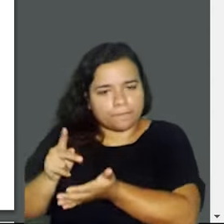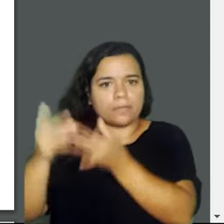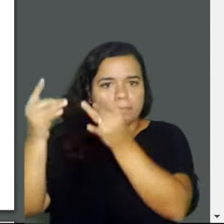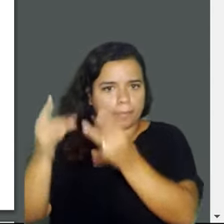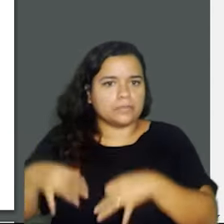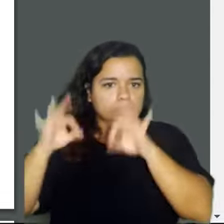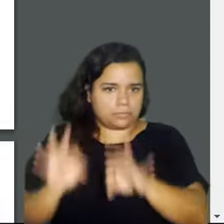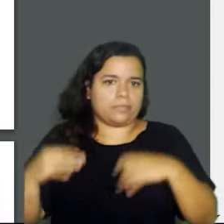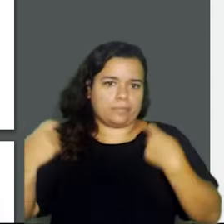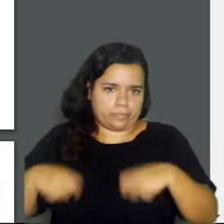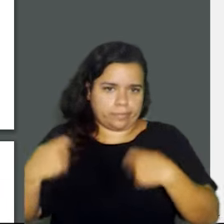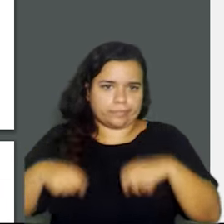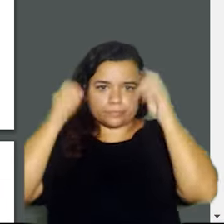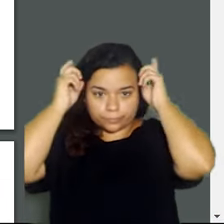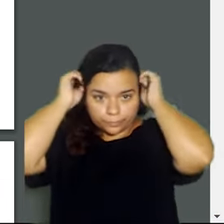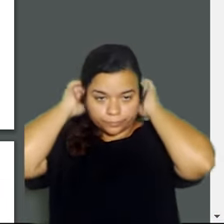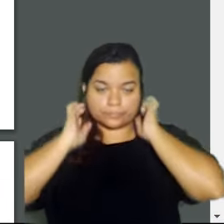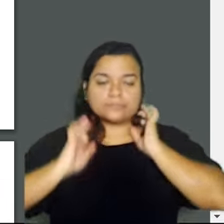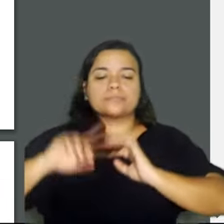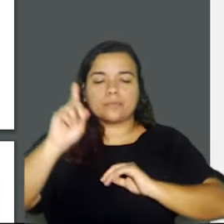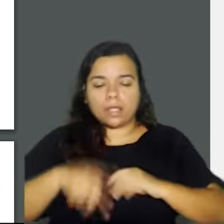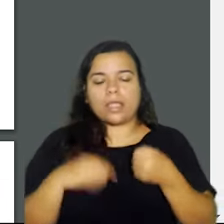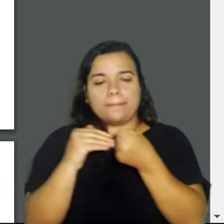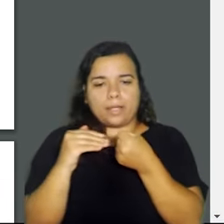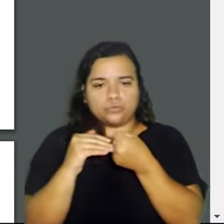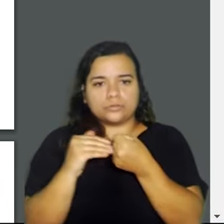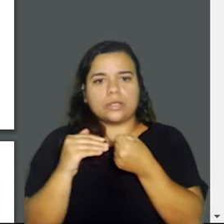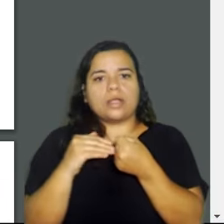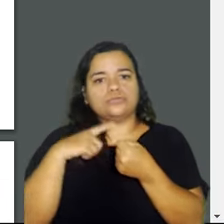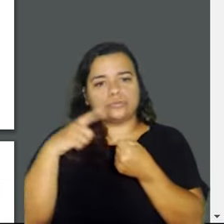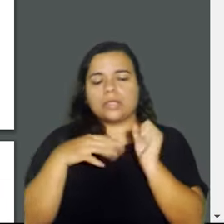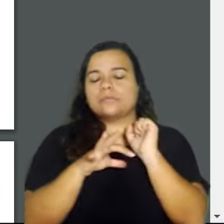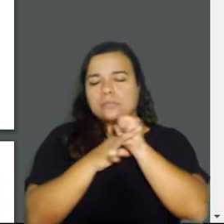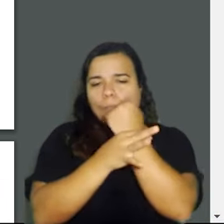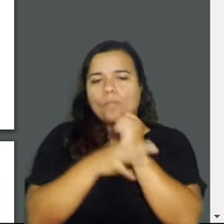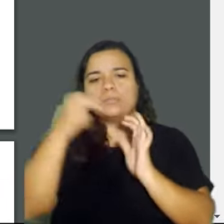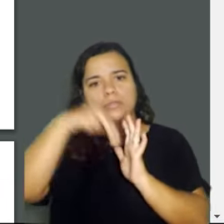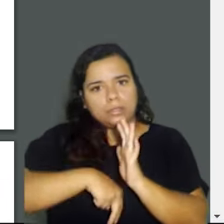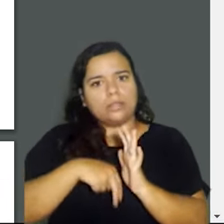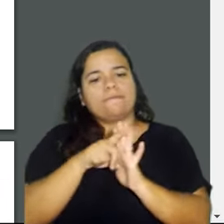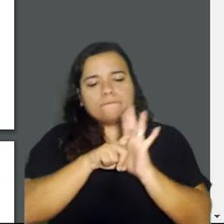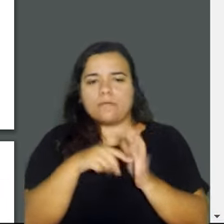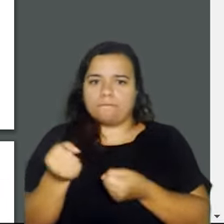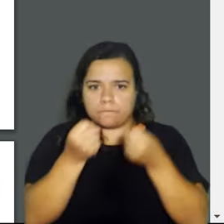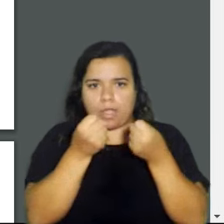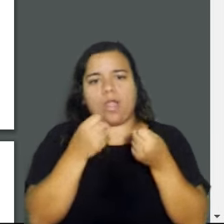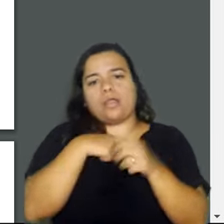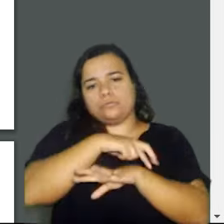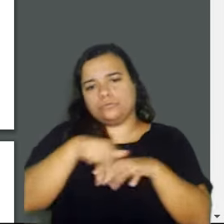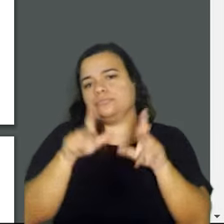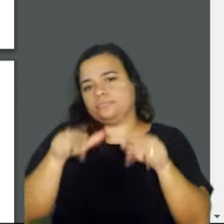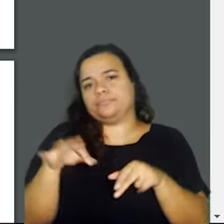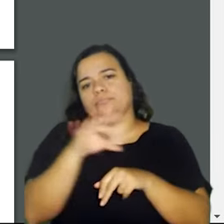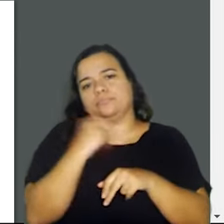tal né a gente tá trabalhando com banco de dados eh tem o nível de segurança bastante apurado claro como